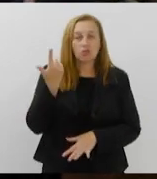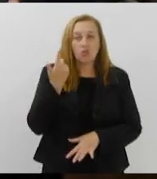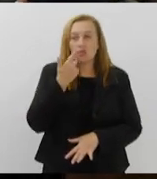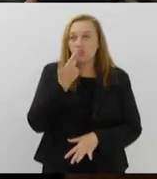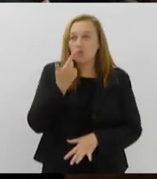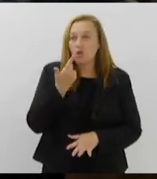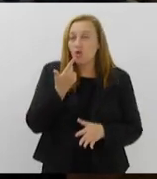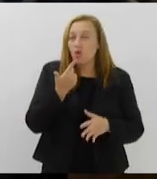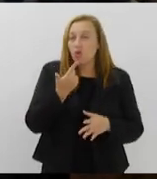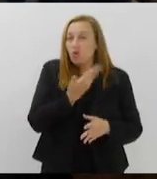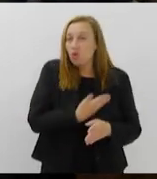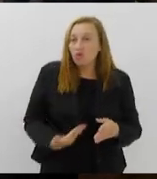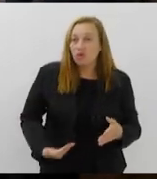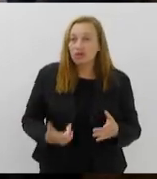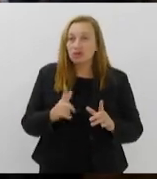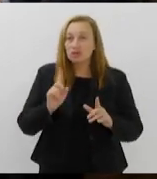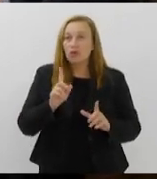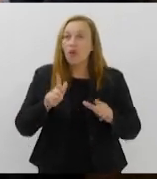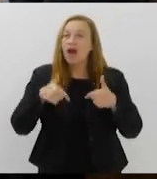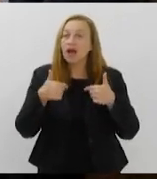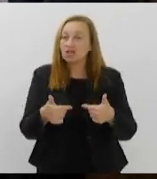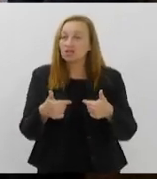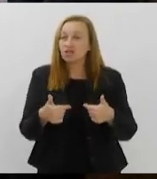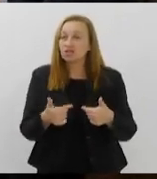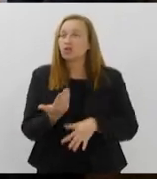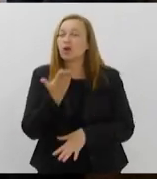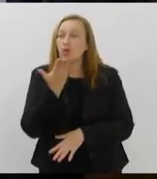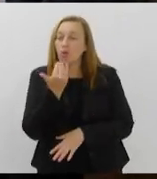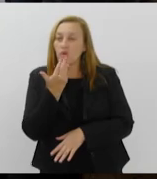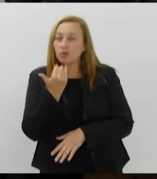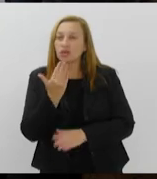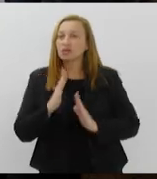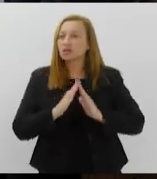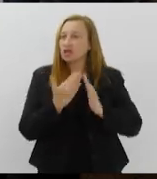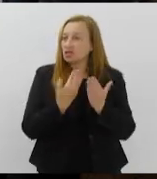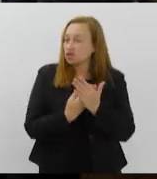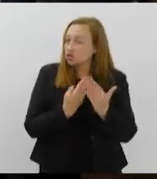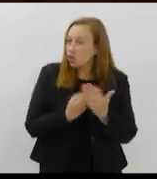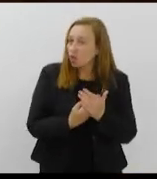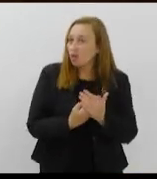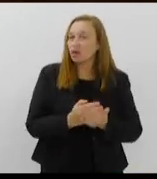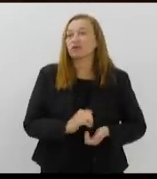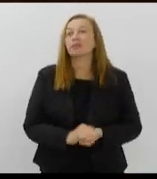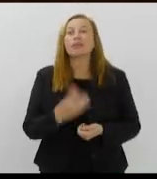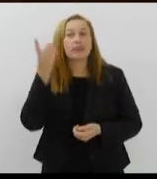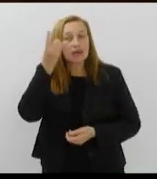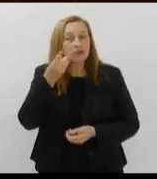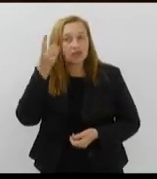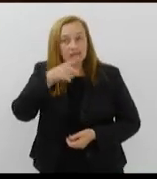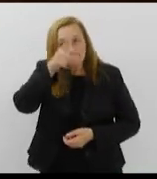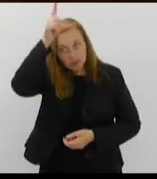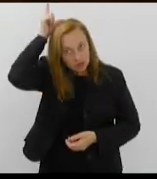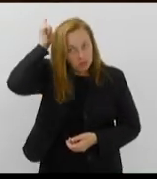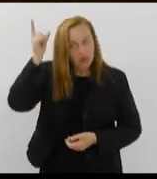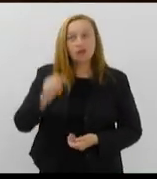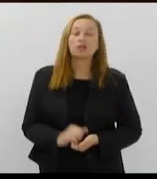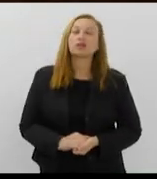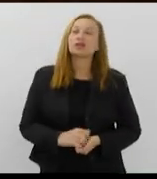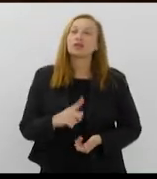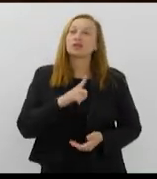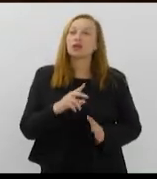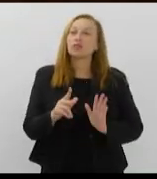toma coisas concretas, como a alimentação nas escolas. Deputado Luiz Paulo tem